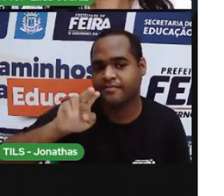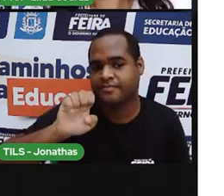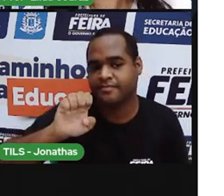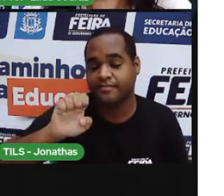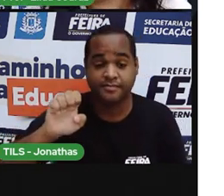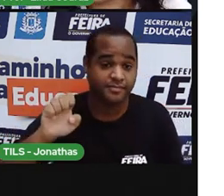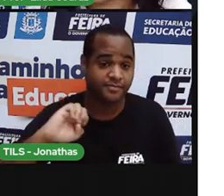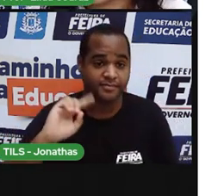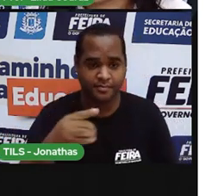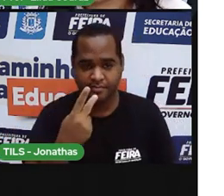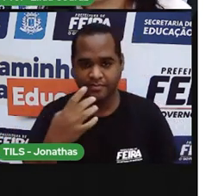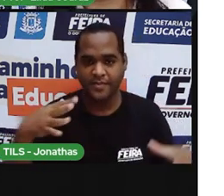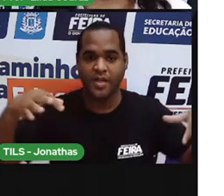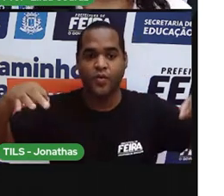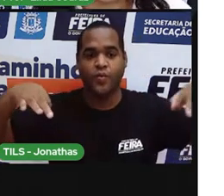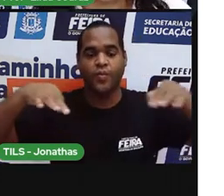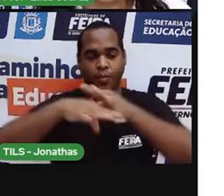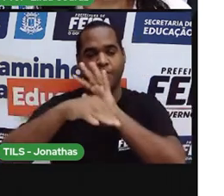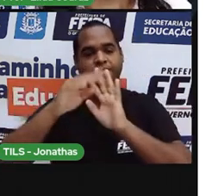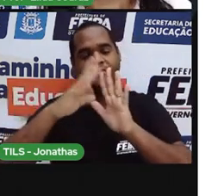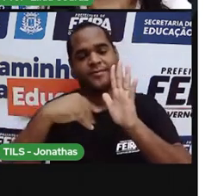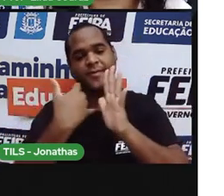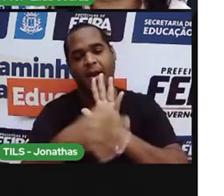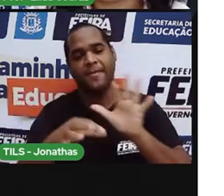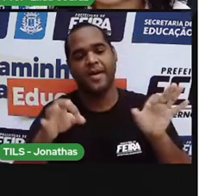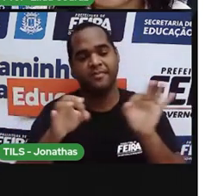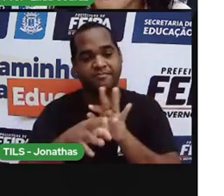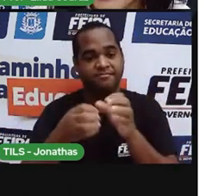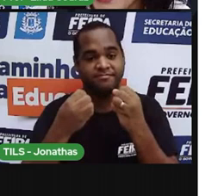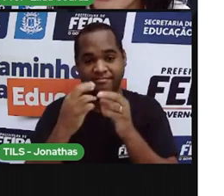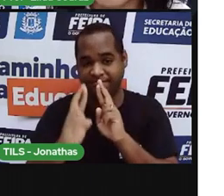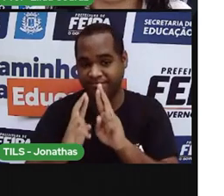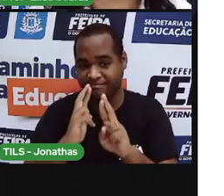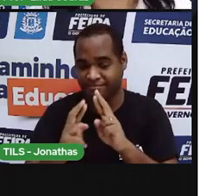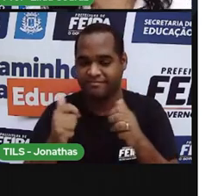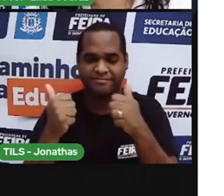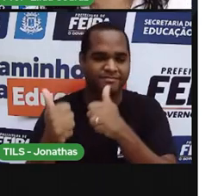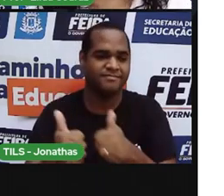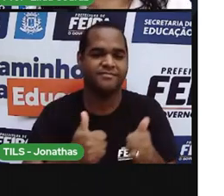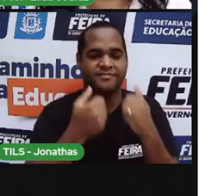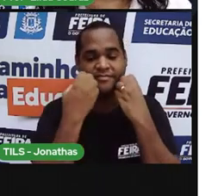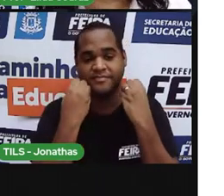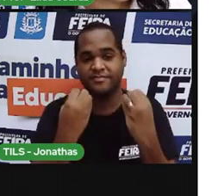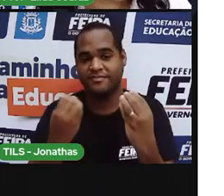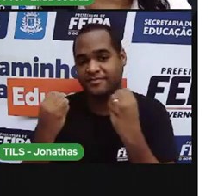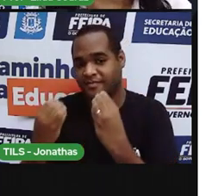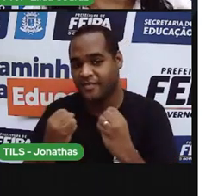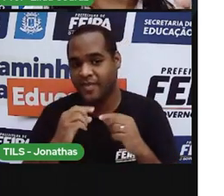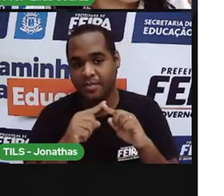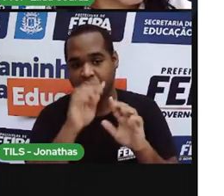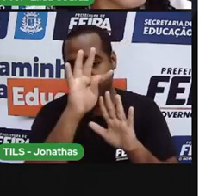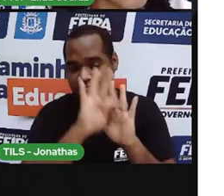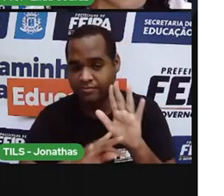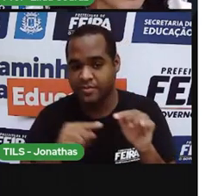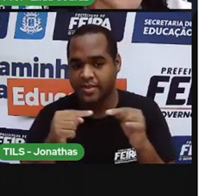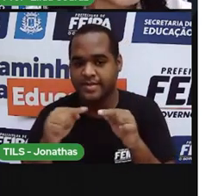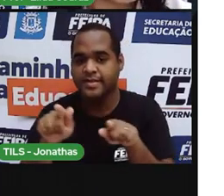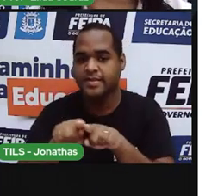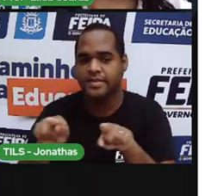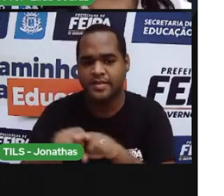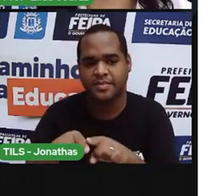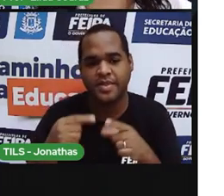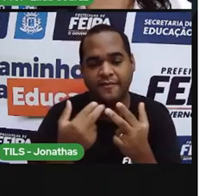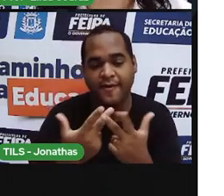E nós completamos a nossa cruzadinha com as palavras do nosso texto, seguindo